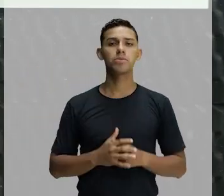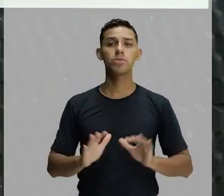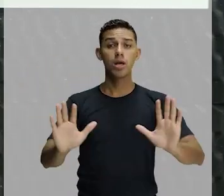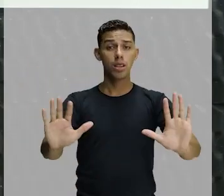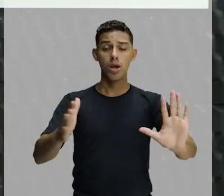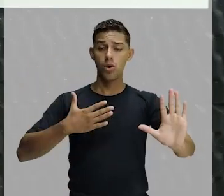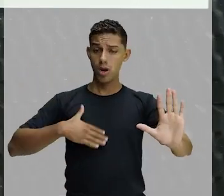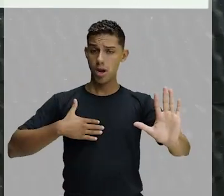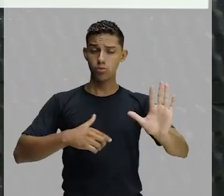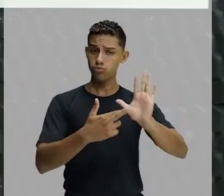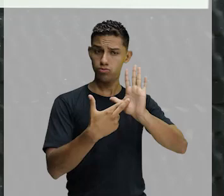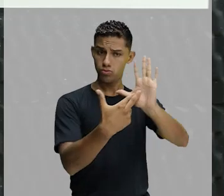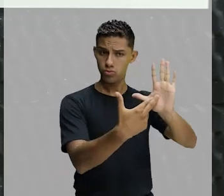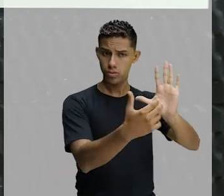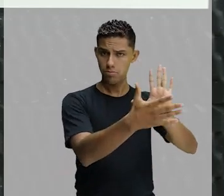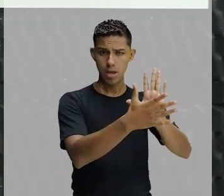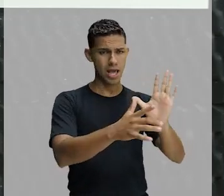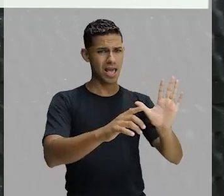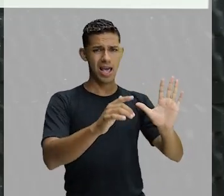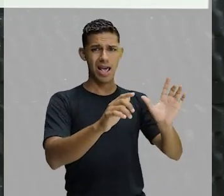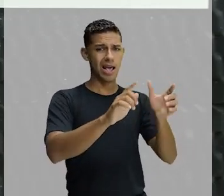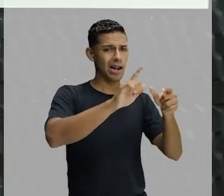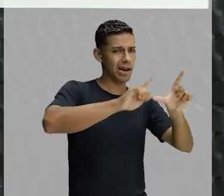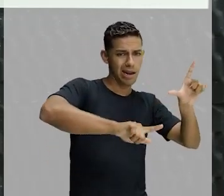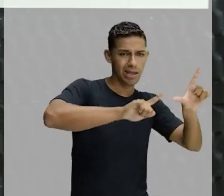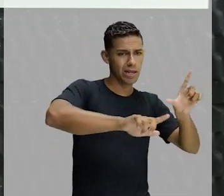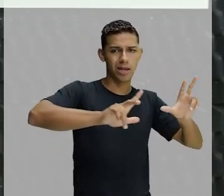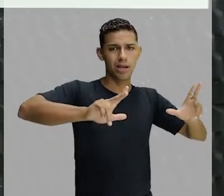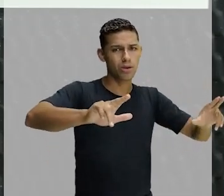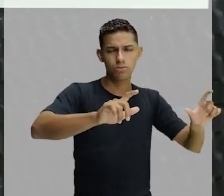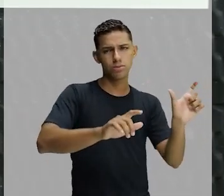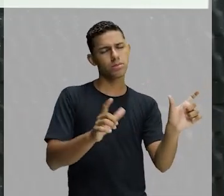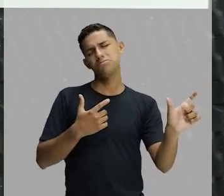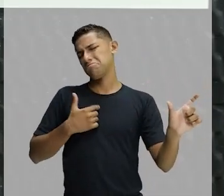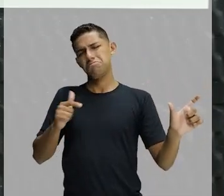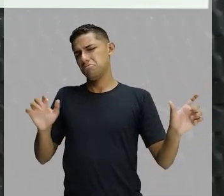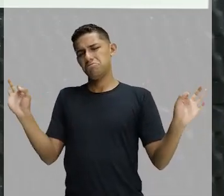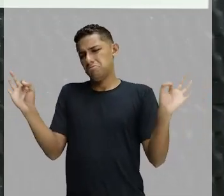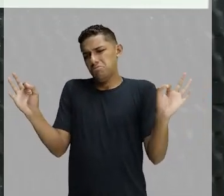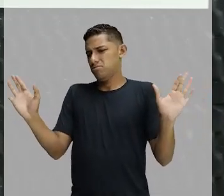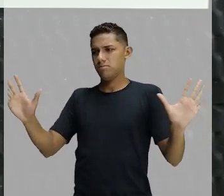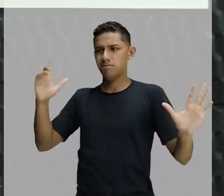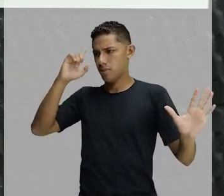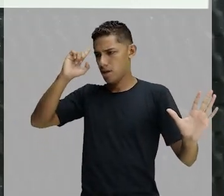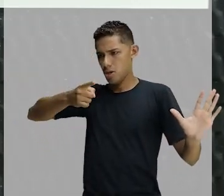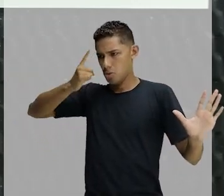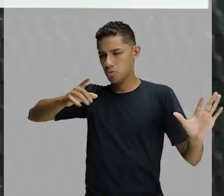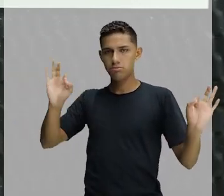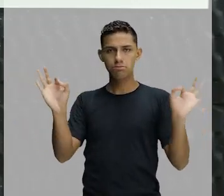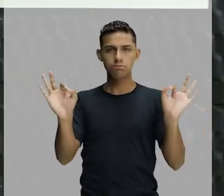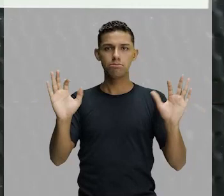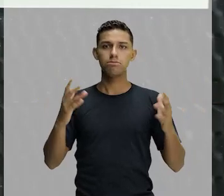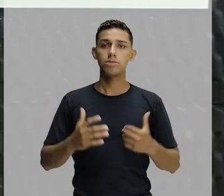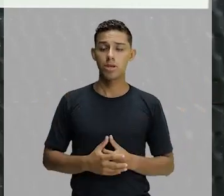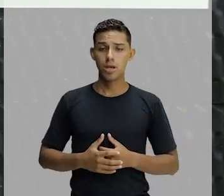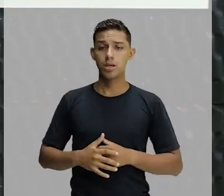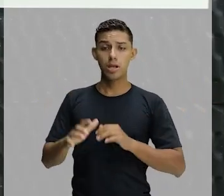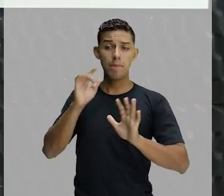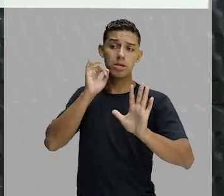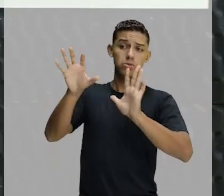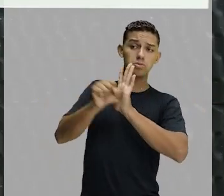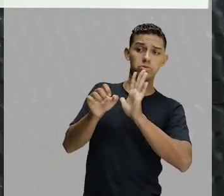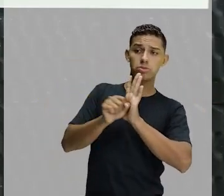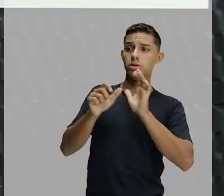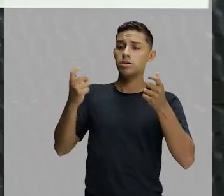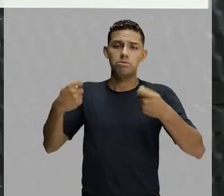representando pela mesma letra, porque aqui não tem, não vai existir relação de dominância, tá? E nem de recessividade.